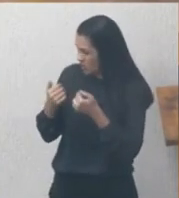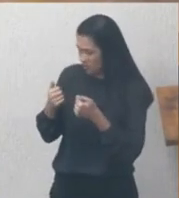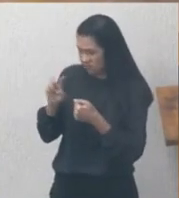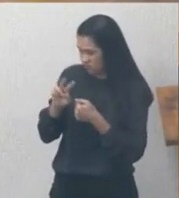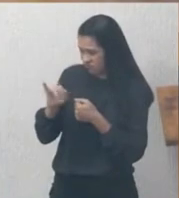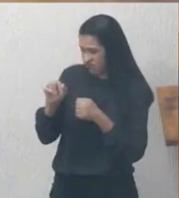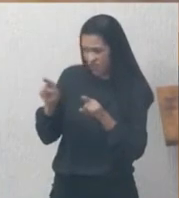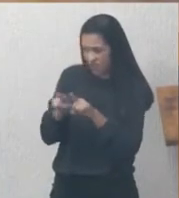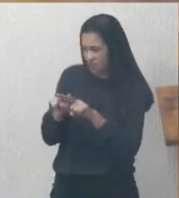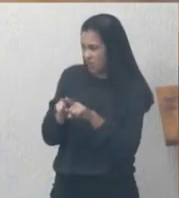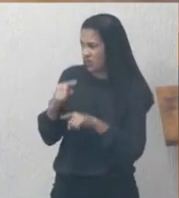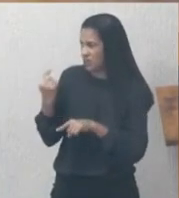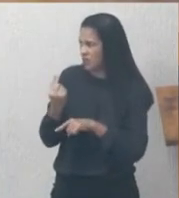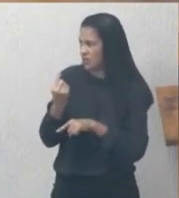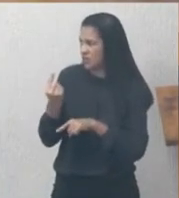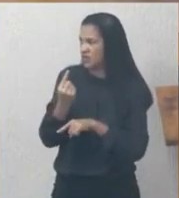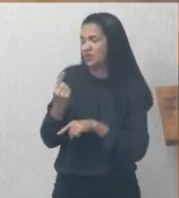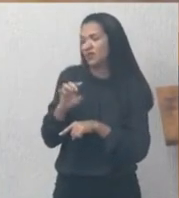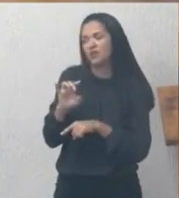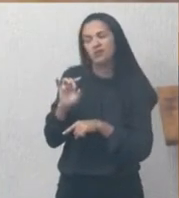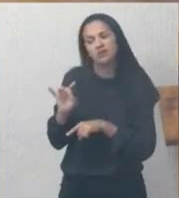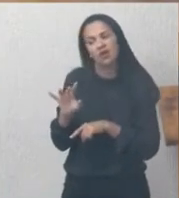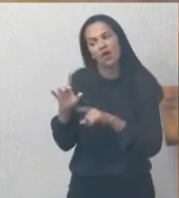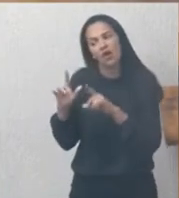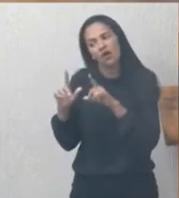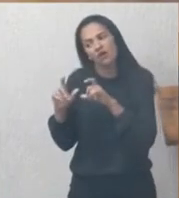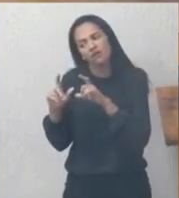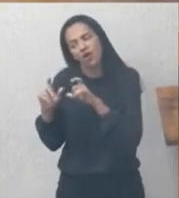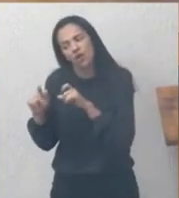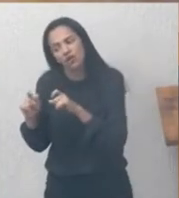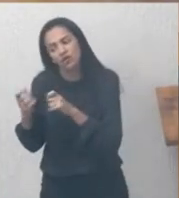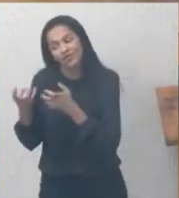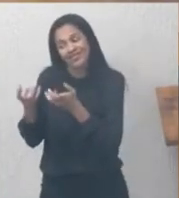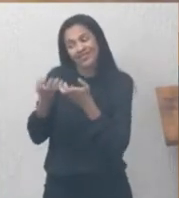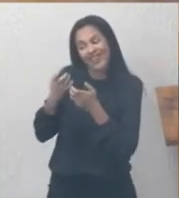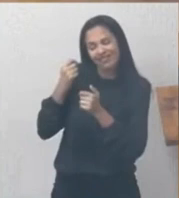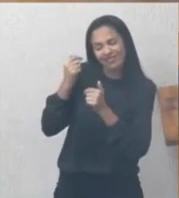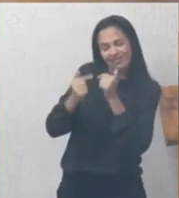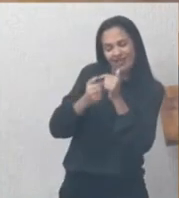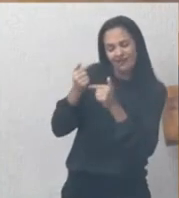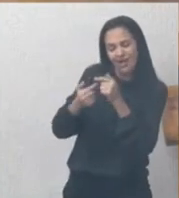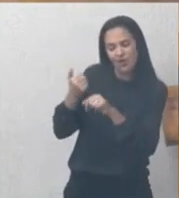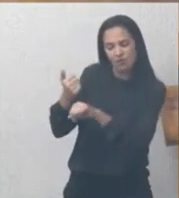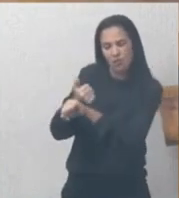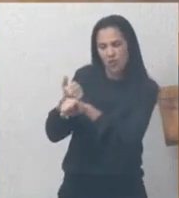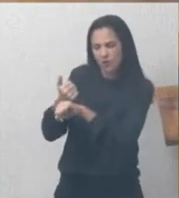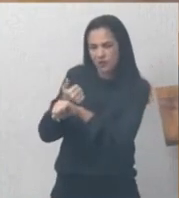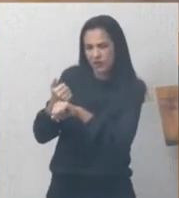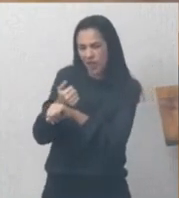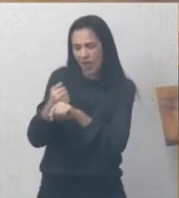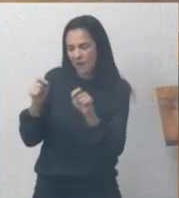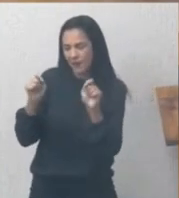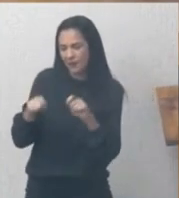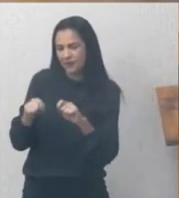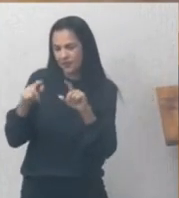ah mas eu não consigo Então não é só a foto você requer um trabalho para se conseguir a foto e todo o trabalho eu